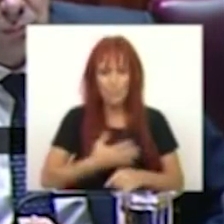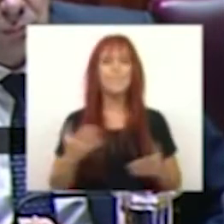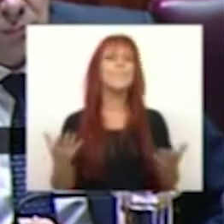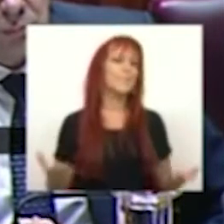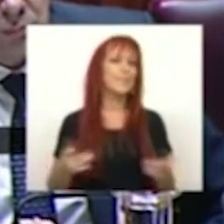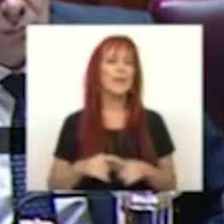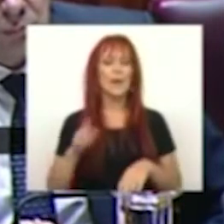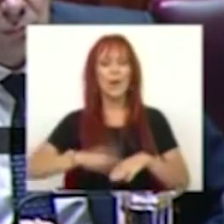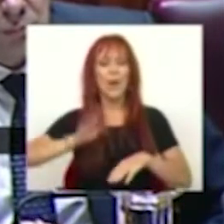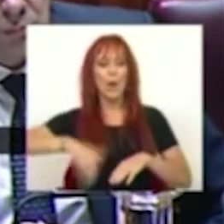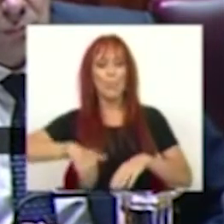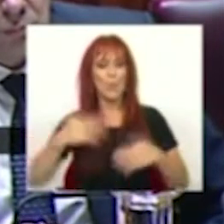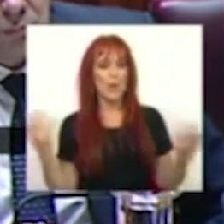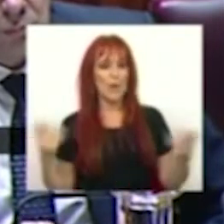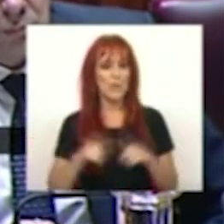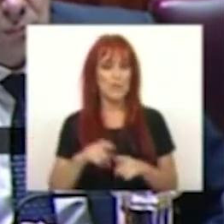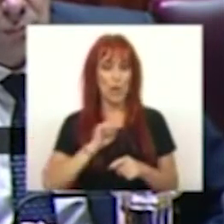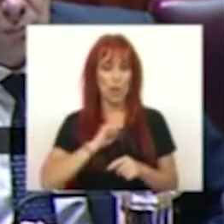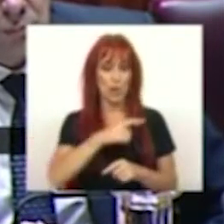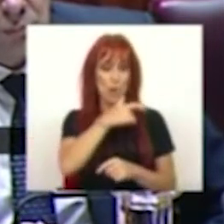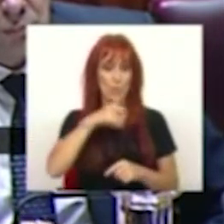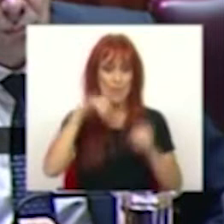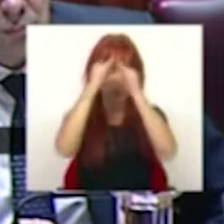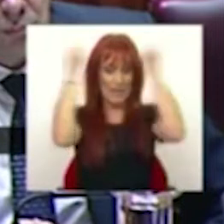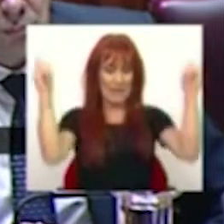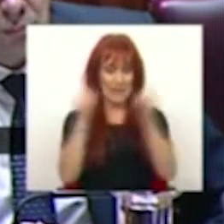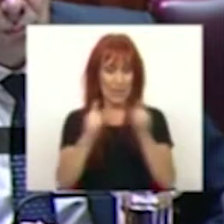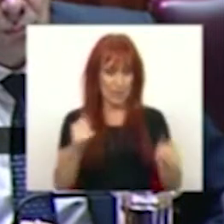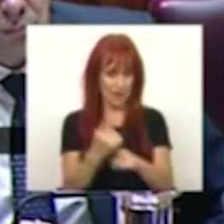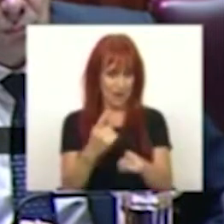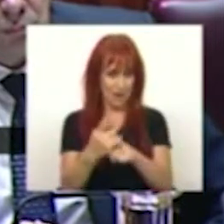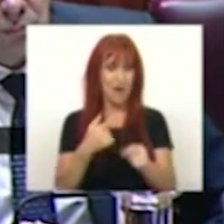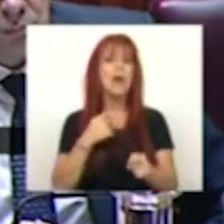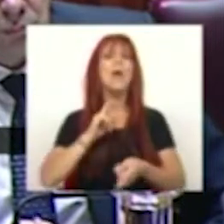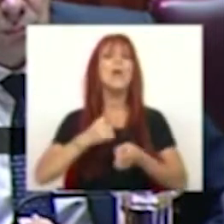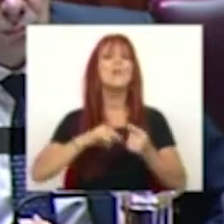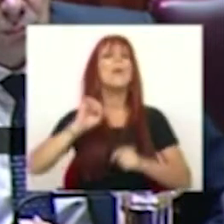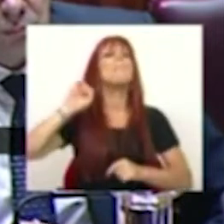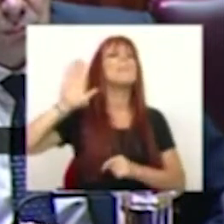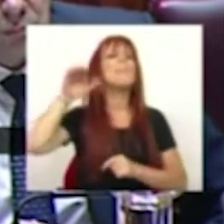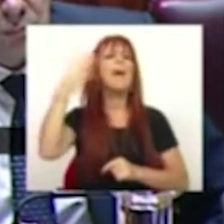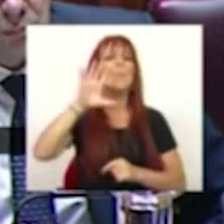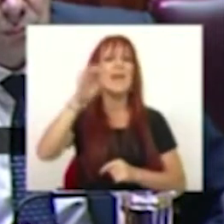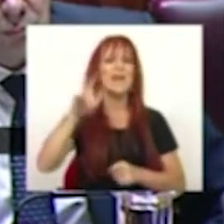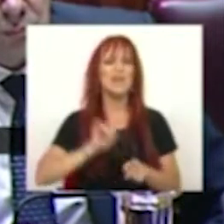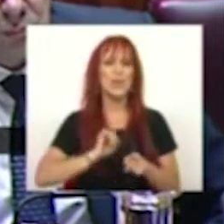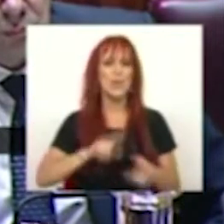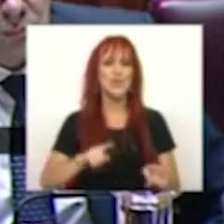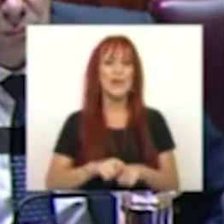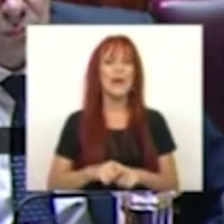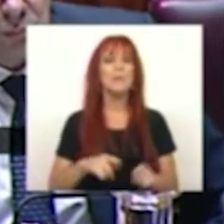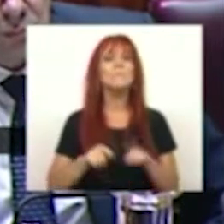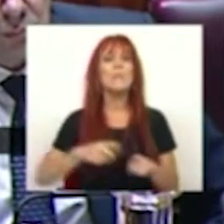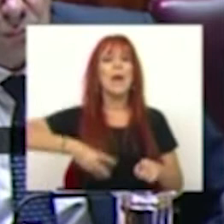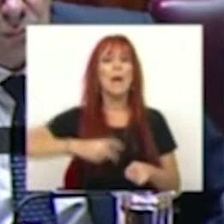E relativamente aos nossos compromissos internacionais, nós fomos precisamente o primeiro país na COP de Marrakech